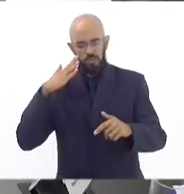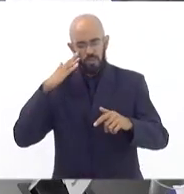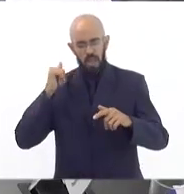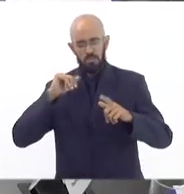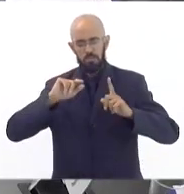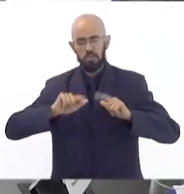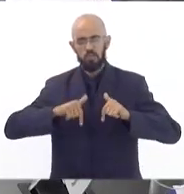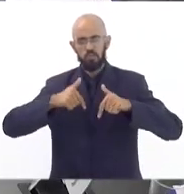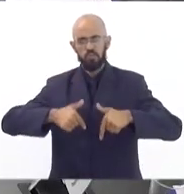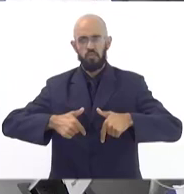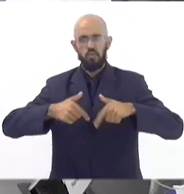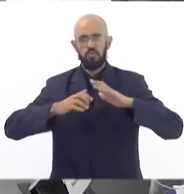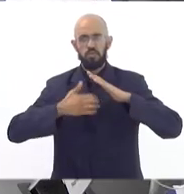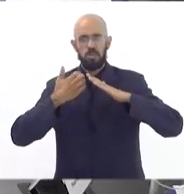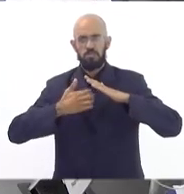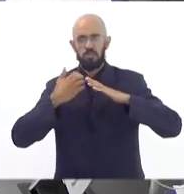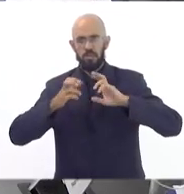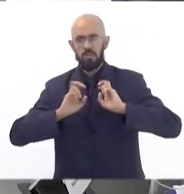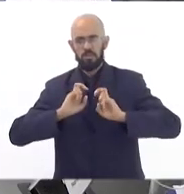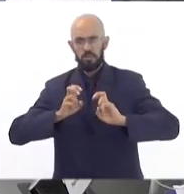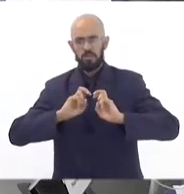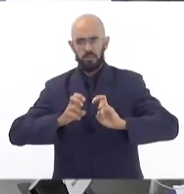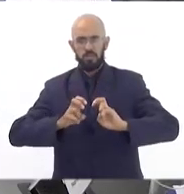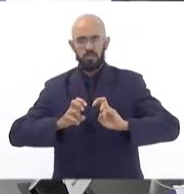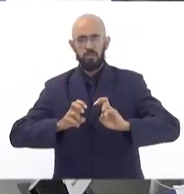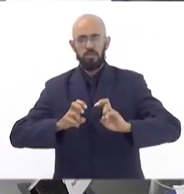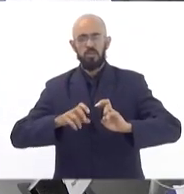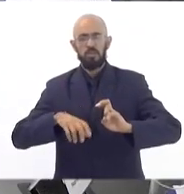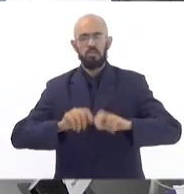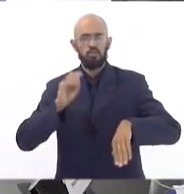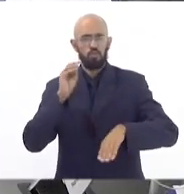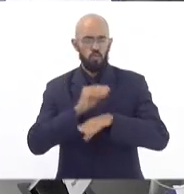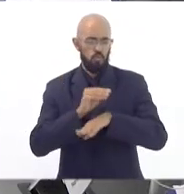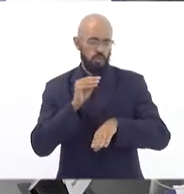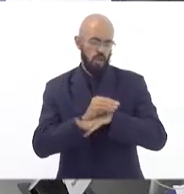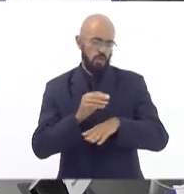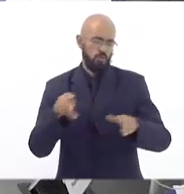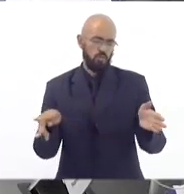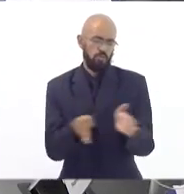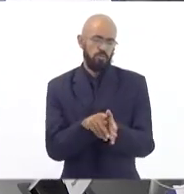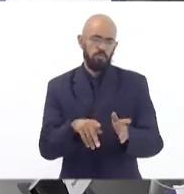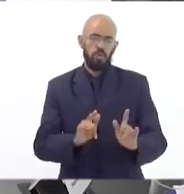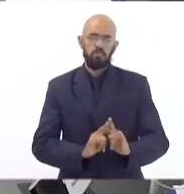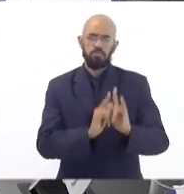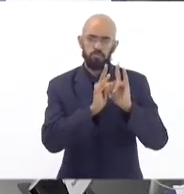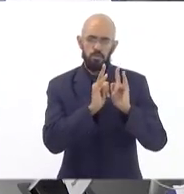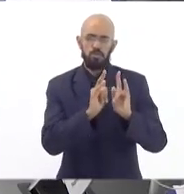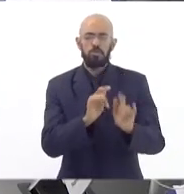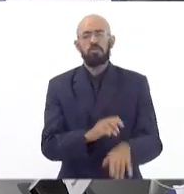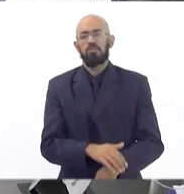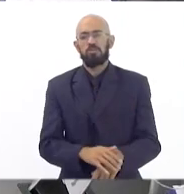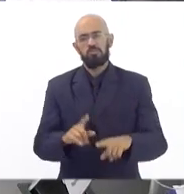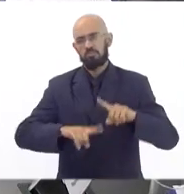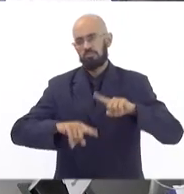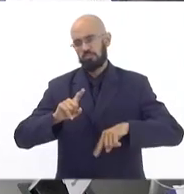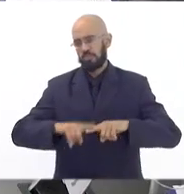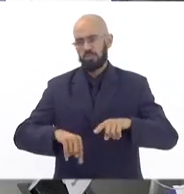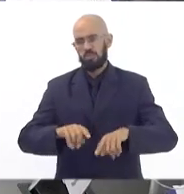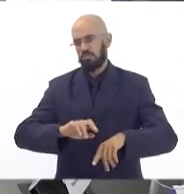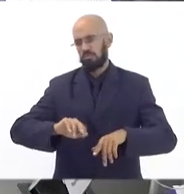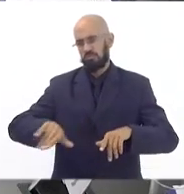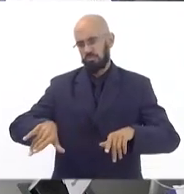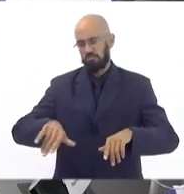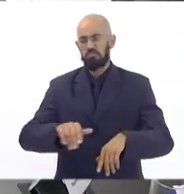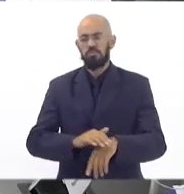SuperVia em em cuidar do seu patrimônio em eu